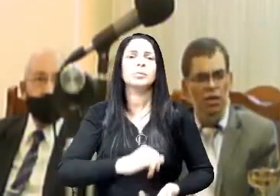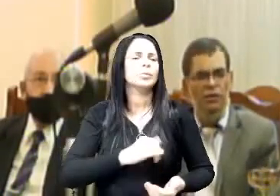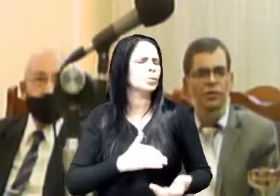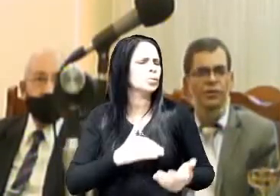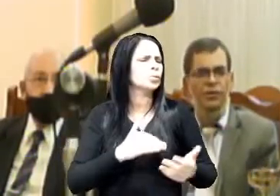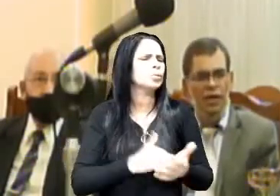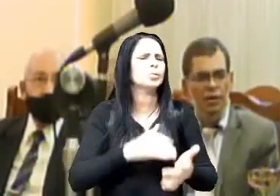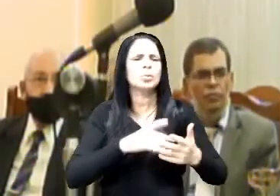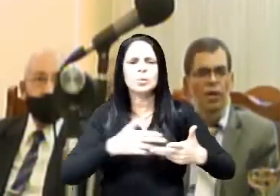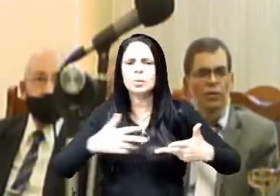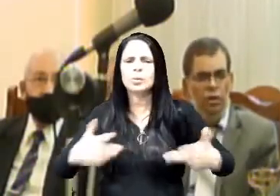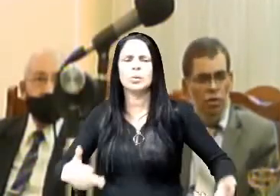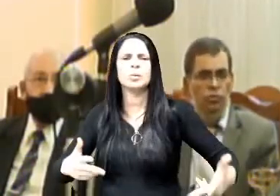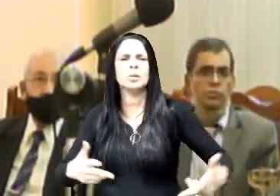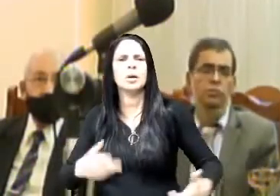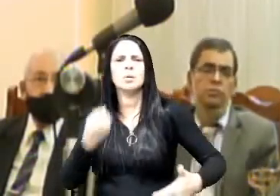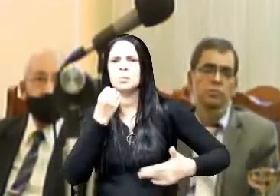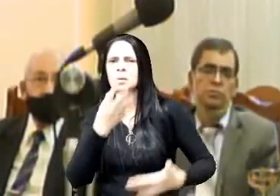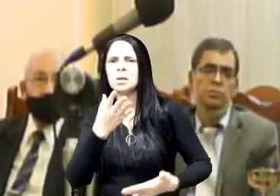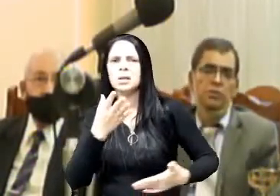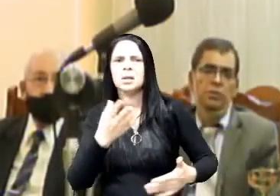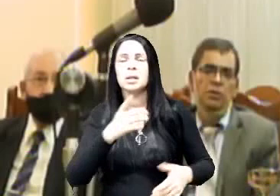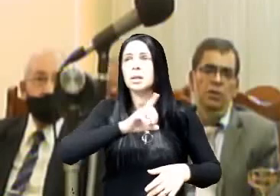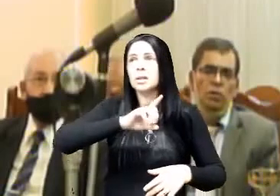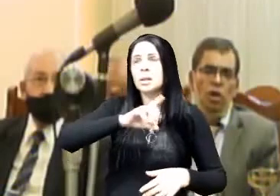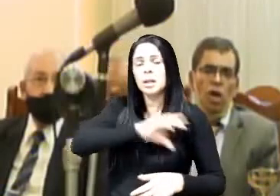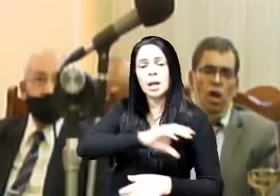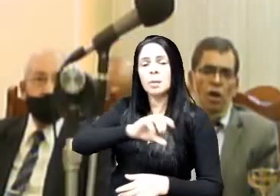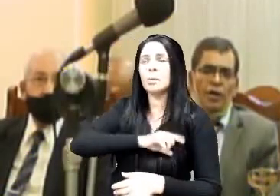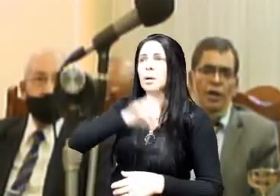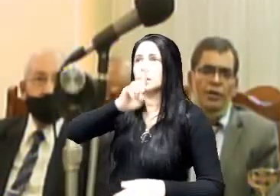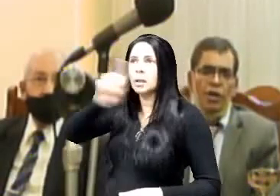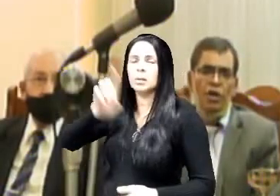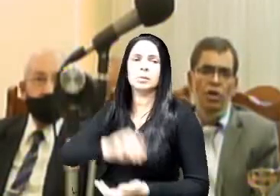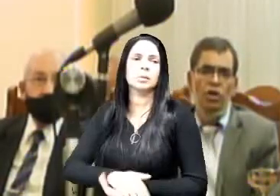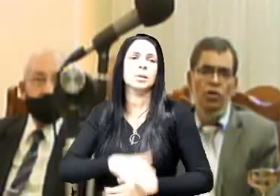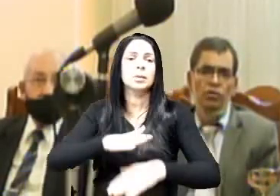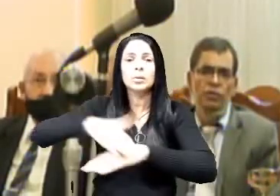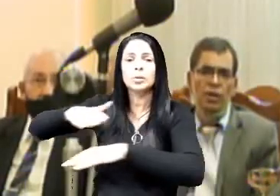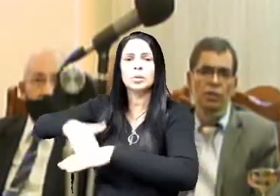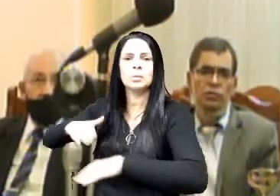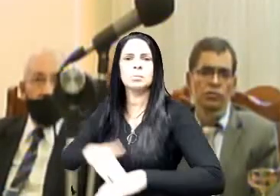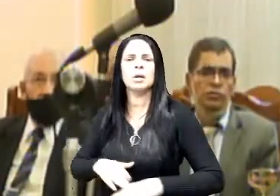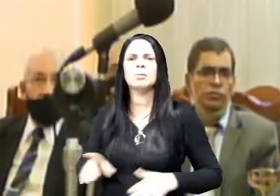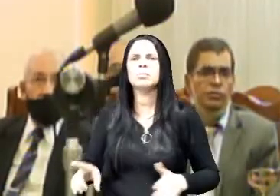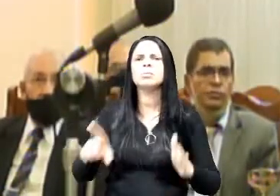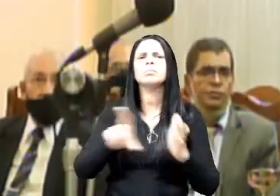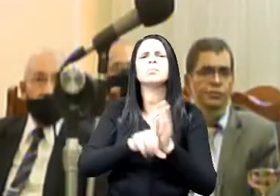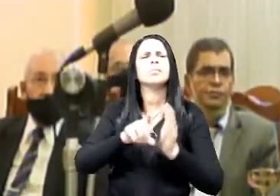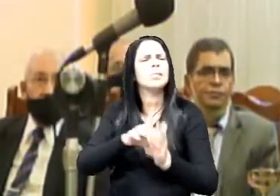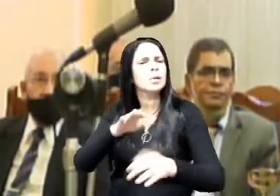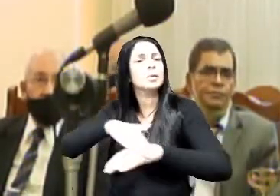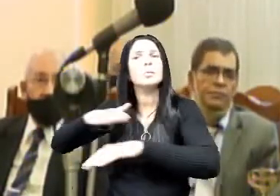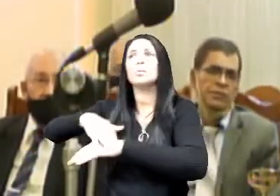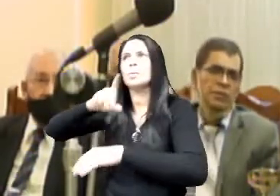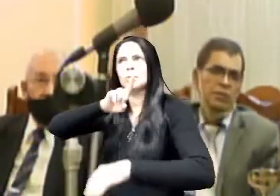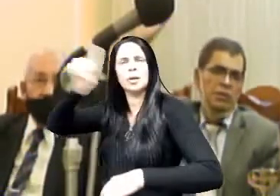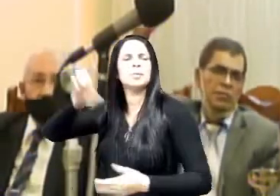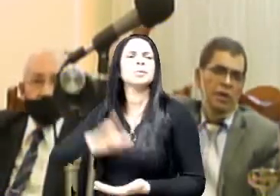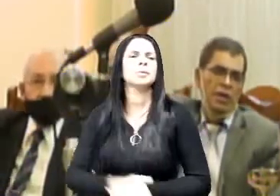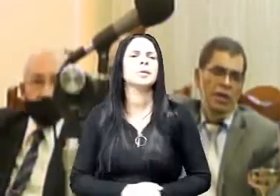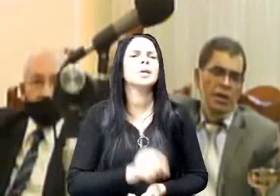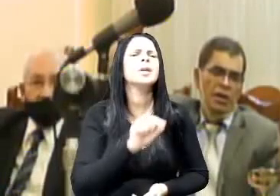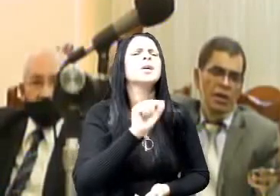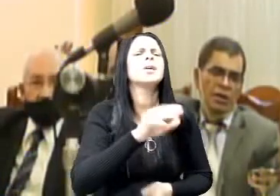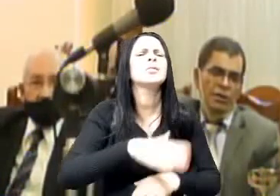daqueles que amam a Deus, que são chamados pelo seu decreto. Quem foi chamado aqui? Quem foi chamado? Eu só quero